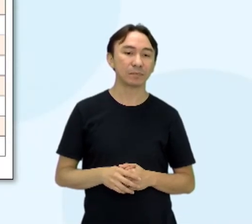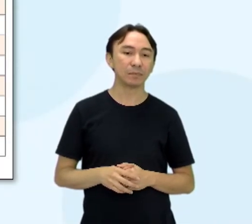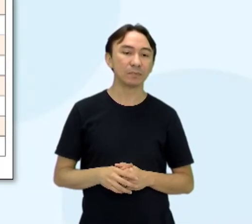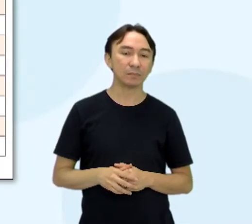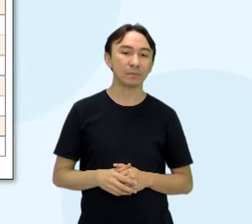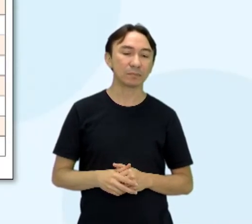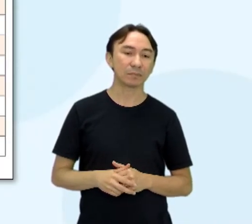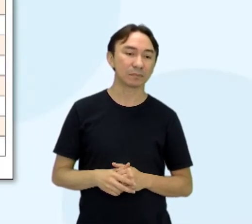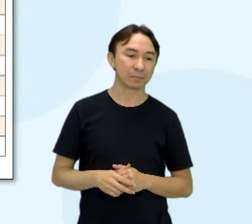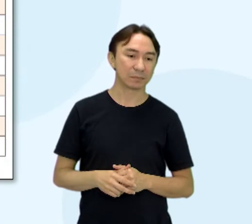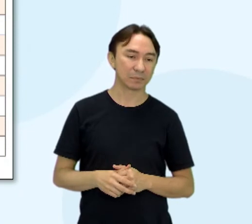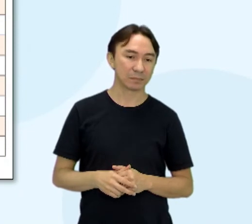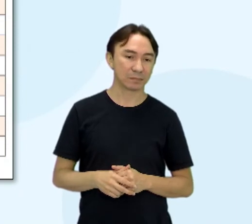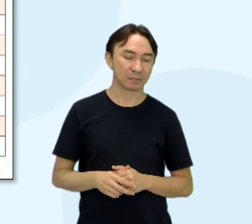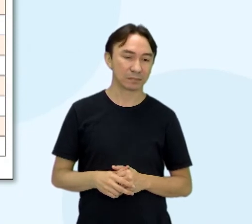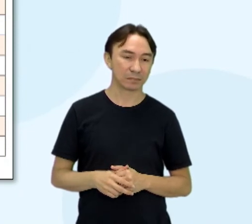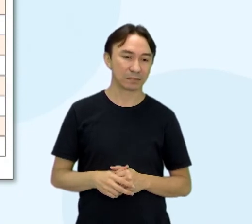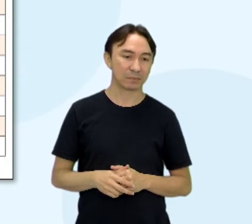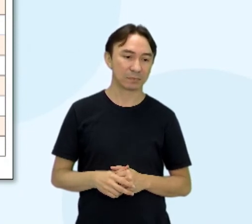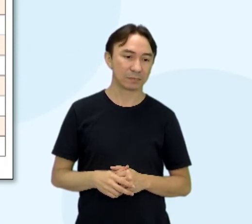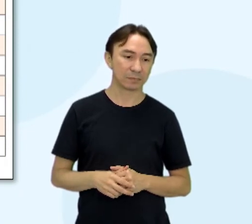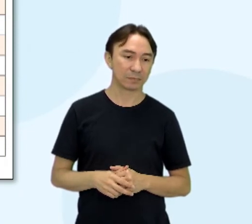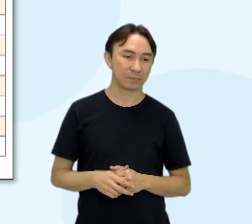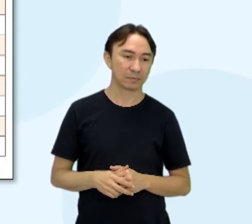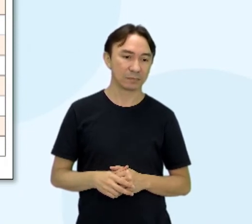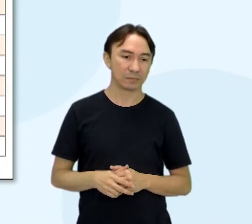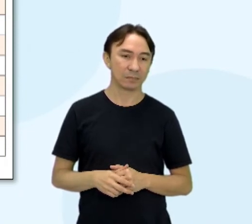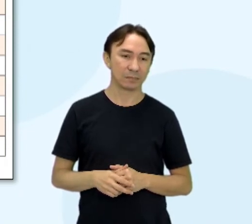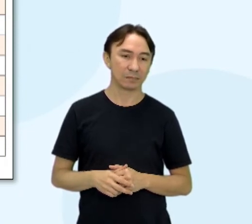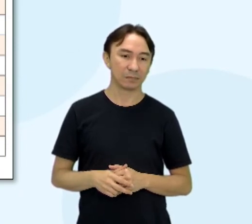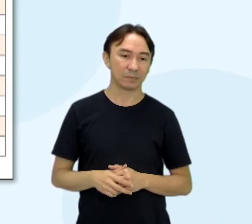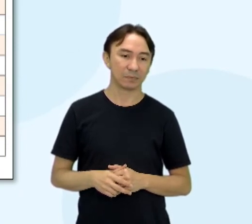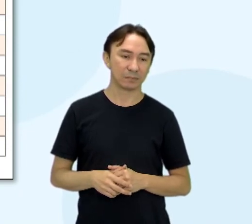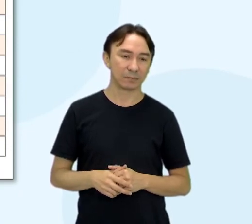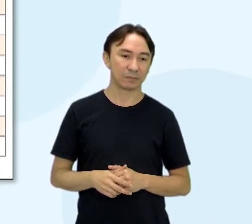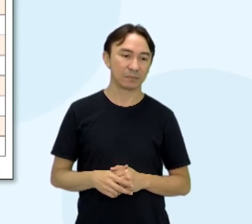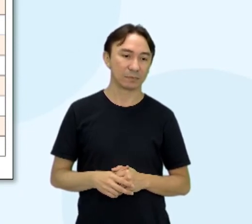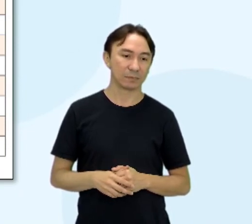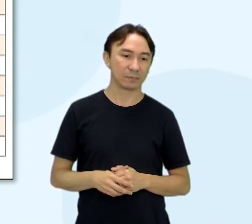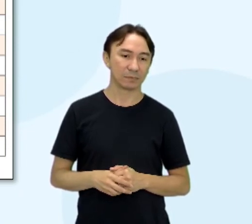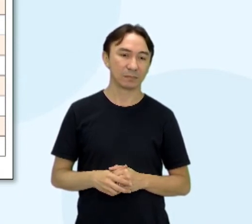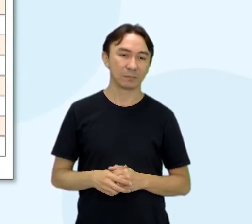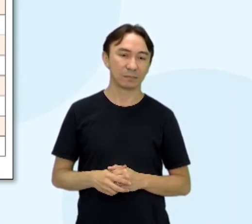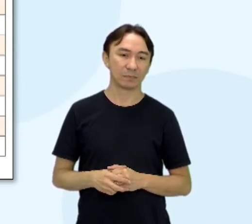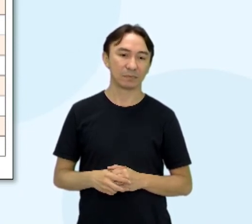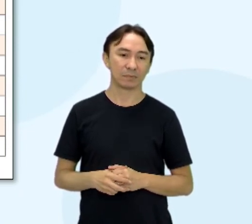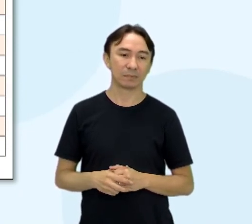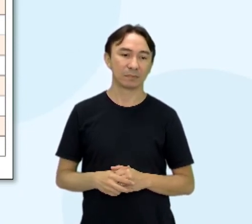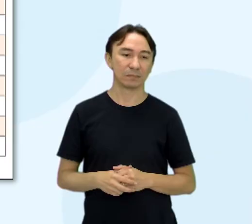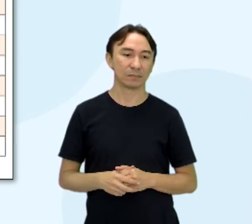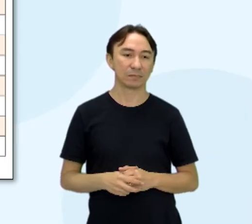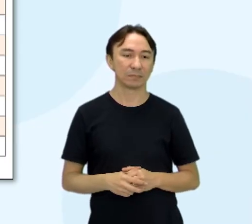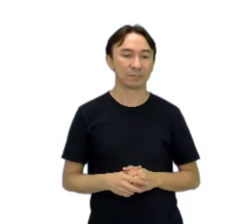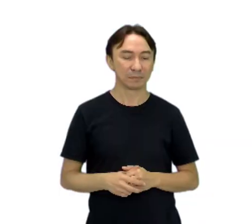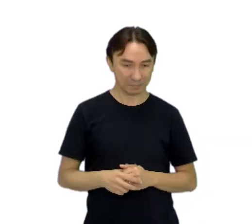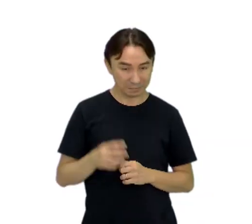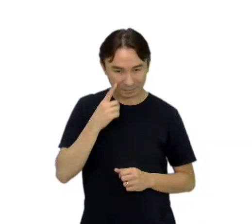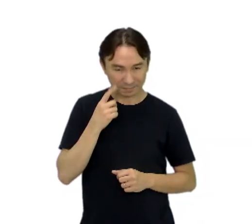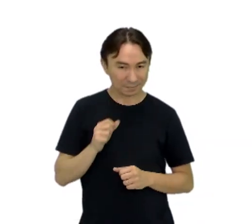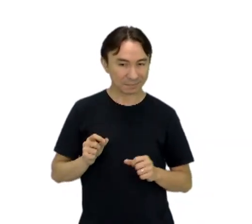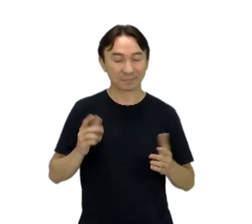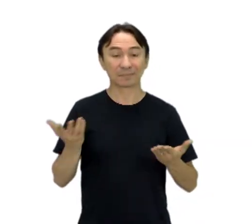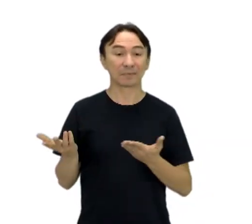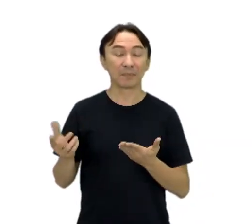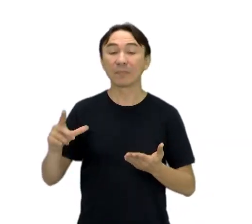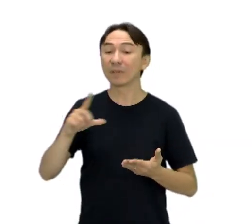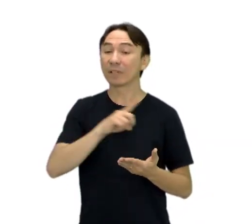exemplo, deixa eu achar... Aqui, deixa eu ver, aqui, pontinho, deixa eu achar uma tela em branco aí para vocês. Então,